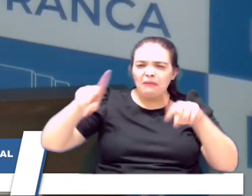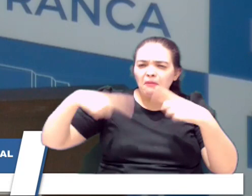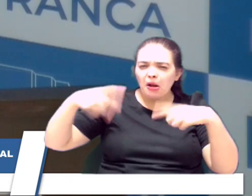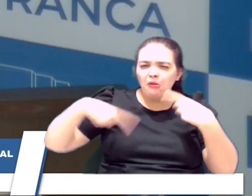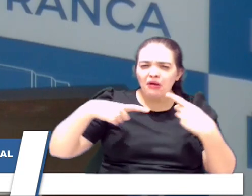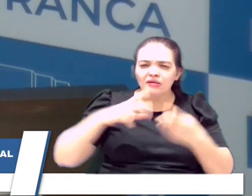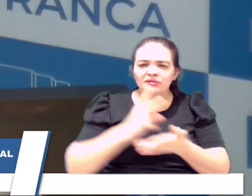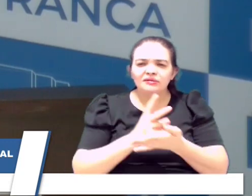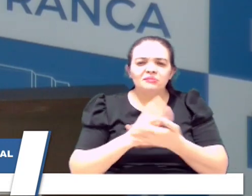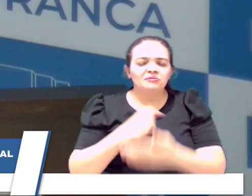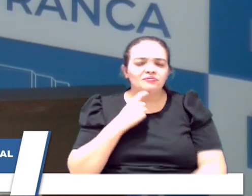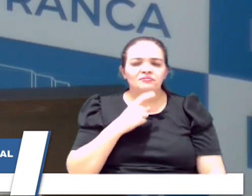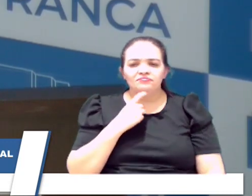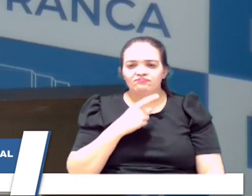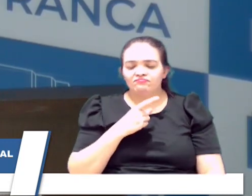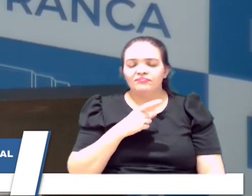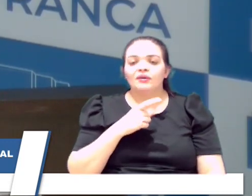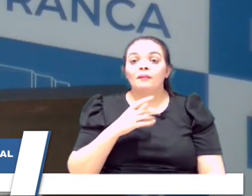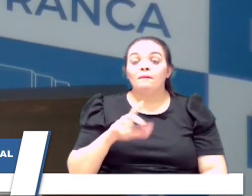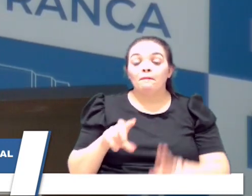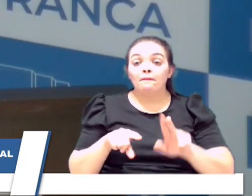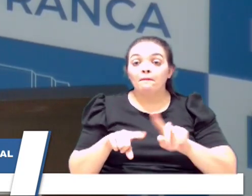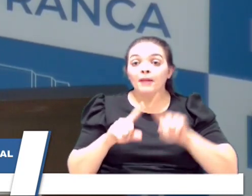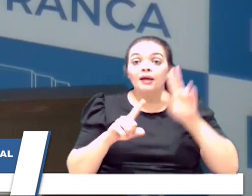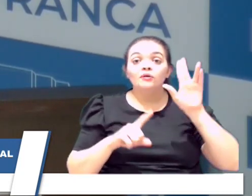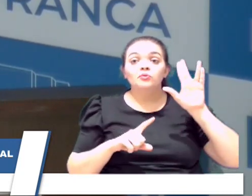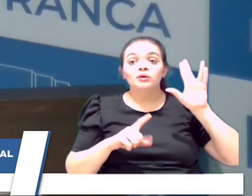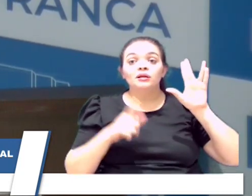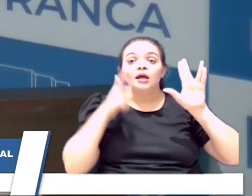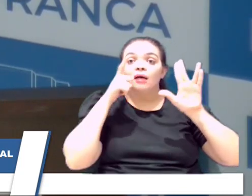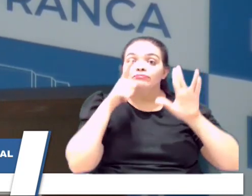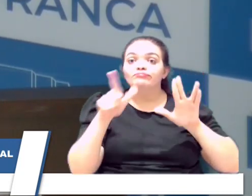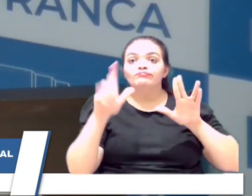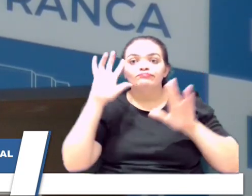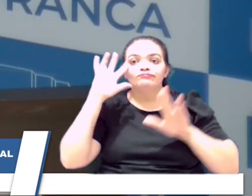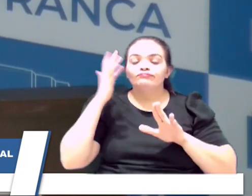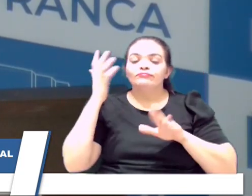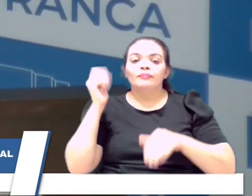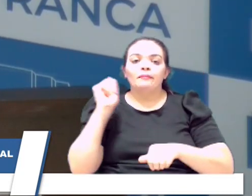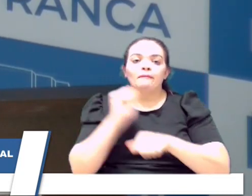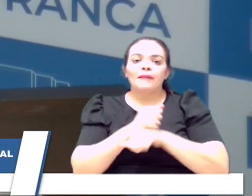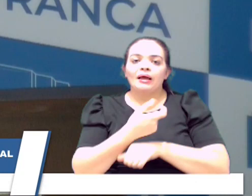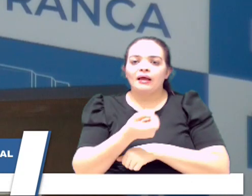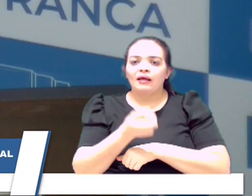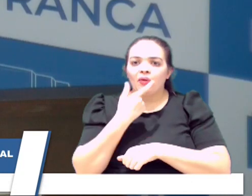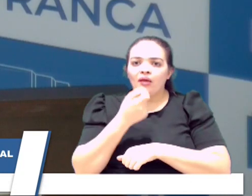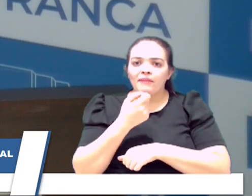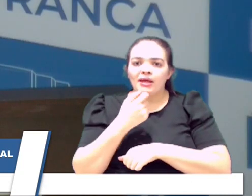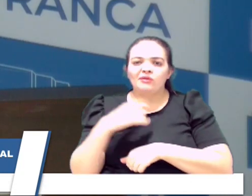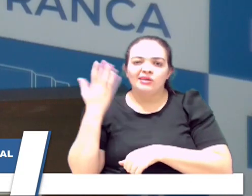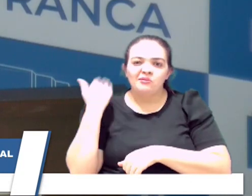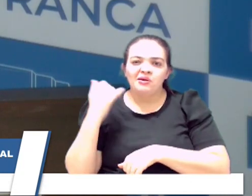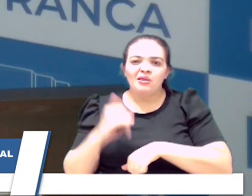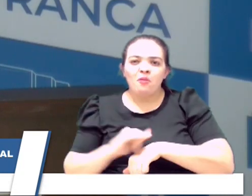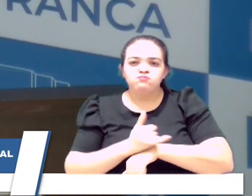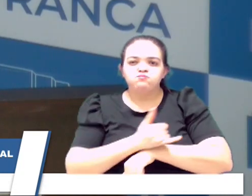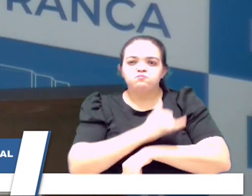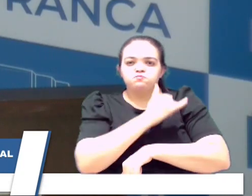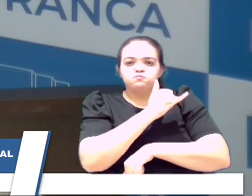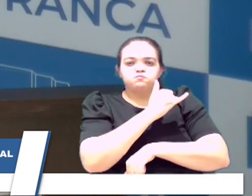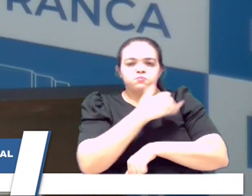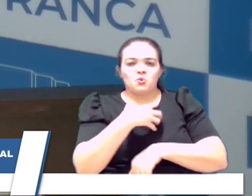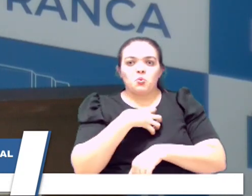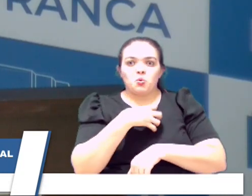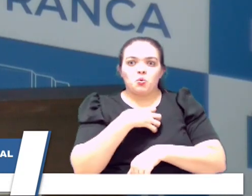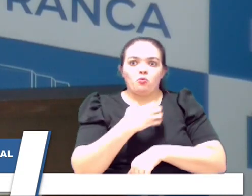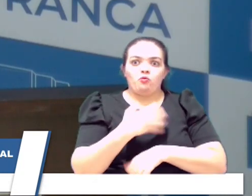ia dar certo. Mas com cannabis, tudo deu certo. Parei de tomar aqueles remédios que me engordavam, me inchavam, me davam apetite, me